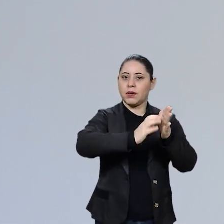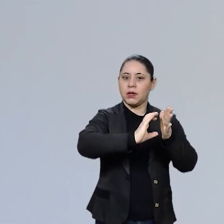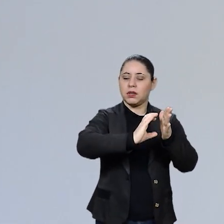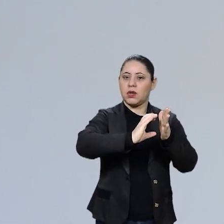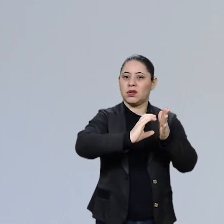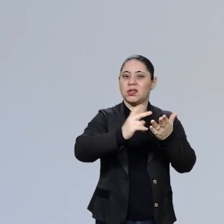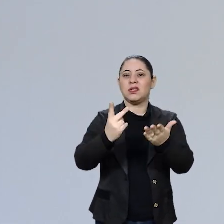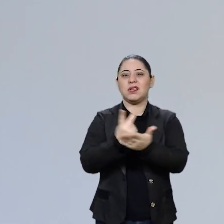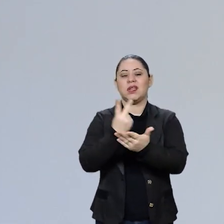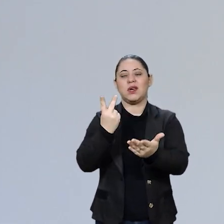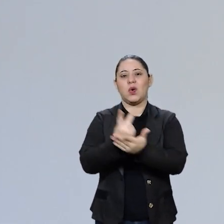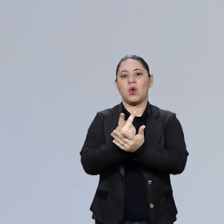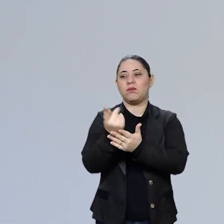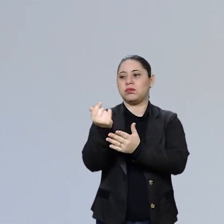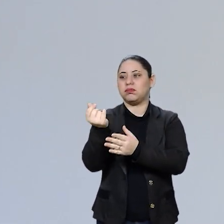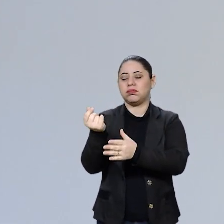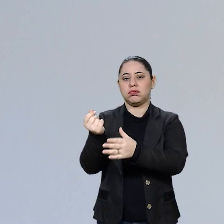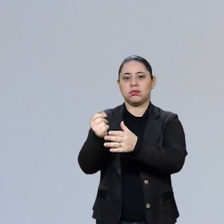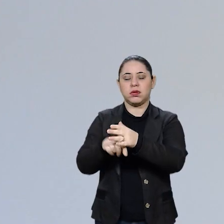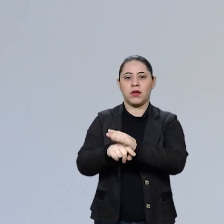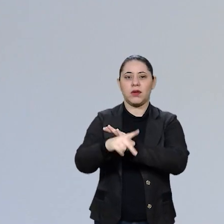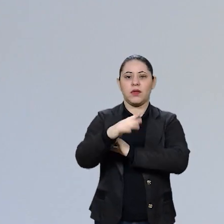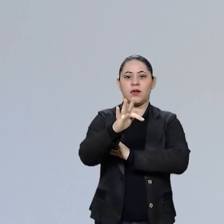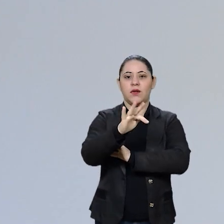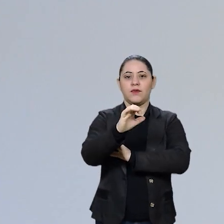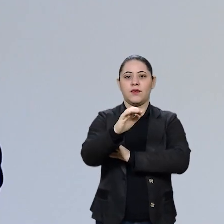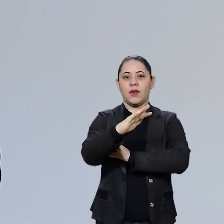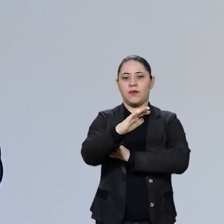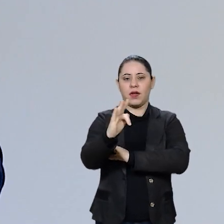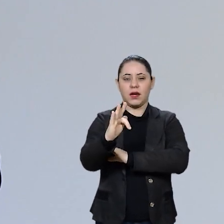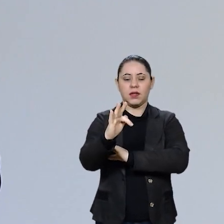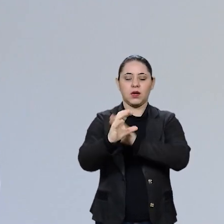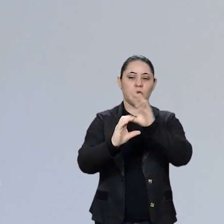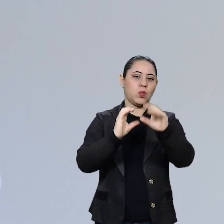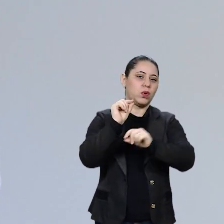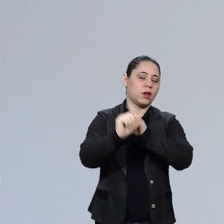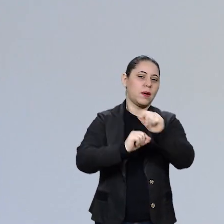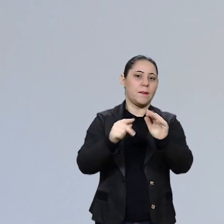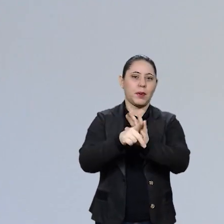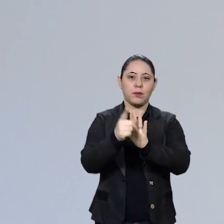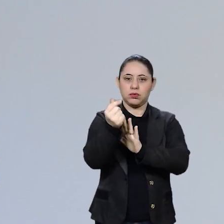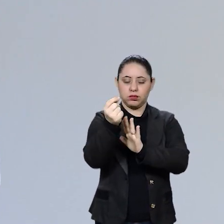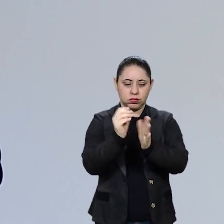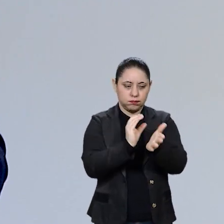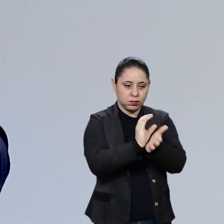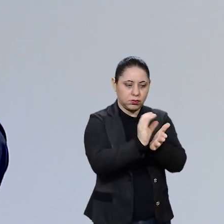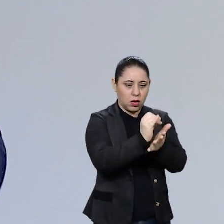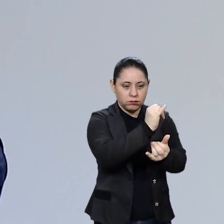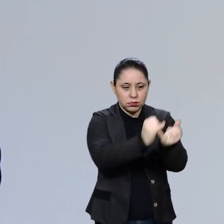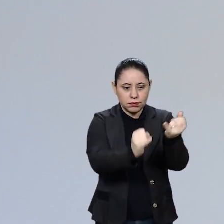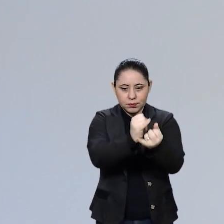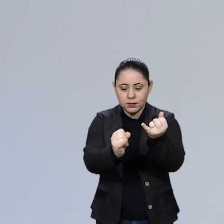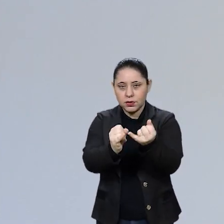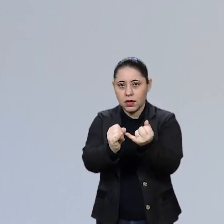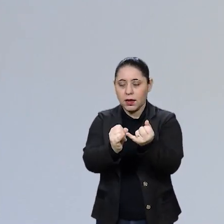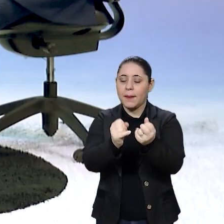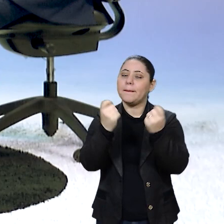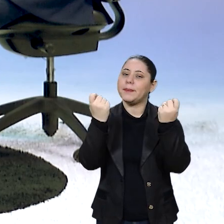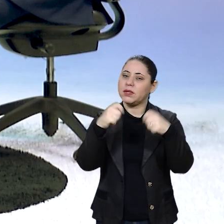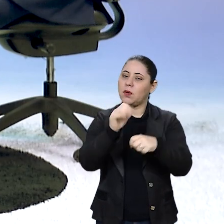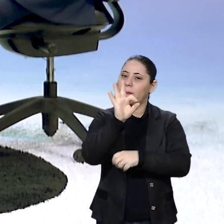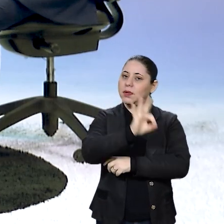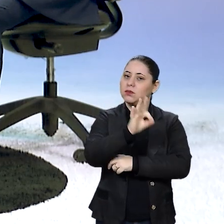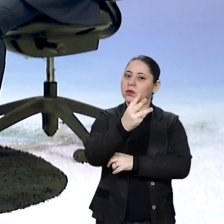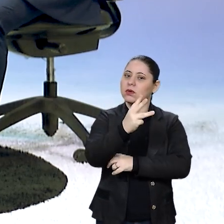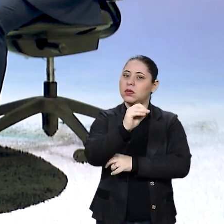a divisão dos recursos, né, que tem que respeitar ali um percentual de 30% do repasse desses fundos citados para mulheres e negros,